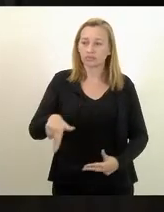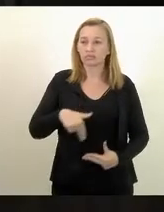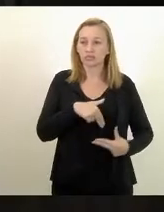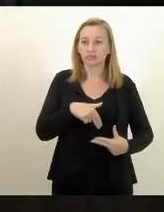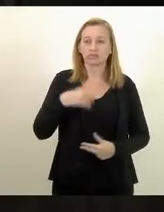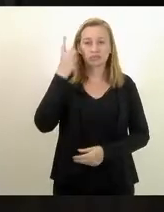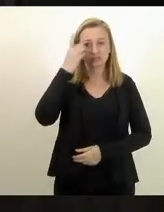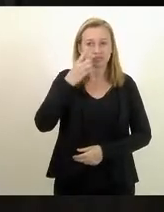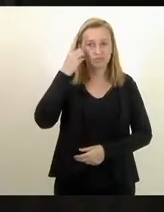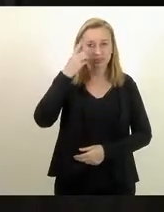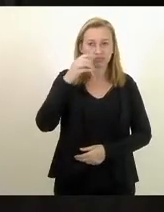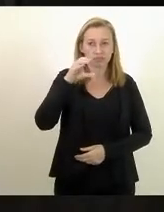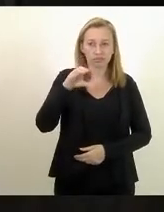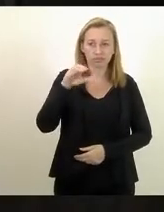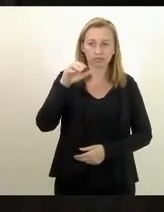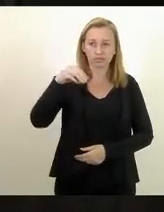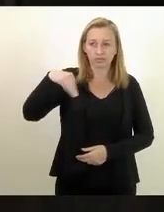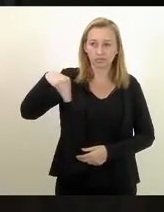o deputado Carlos Mink